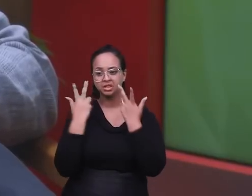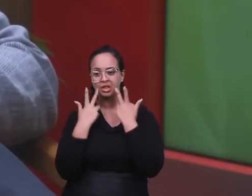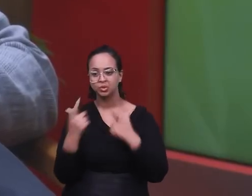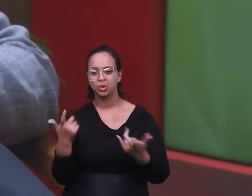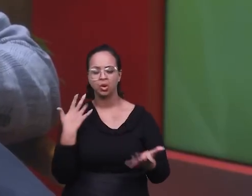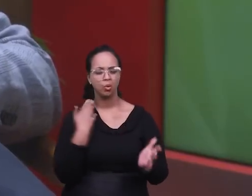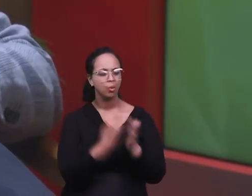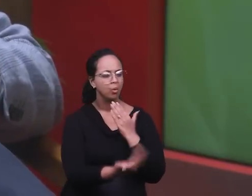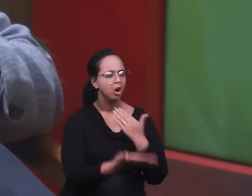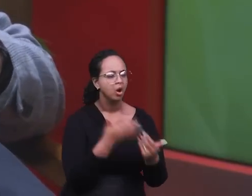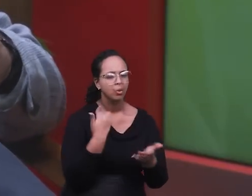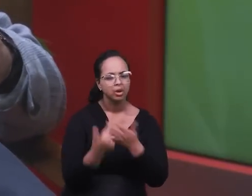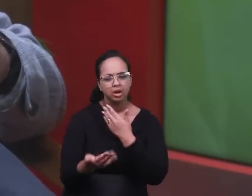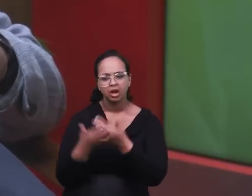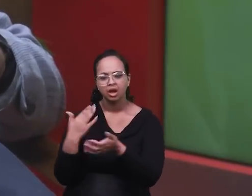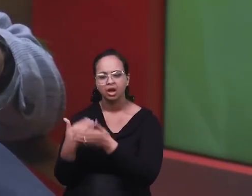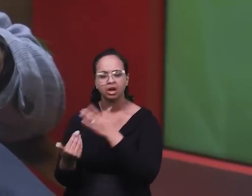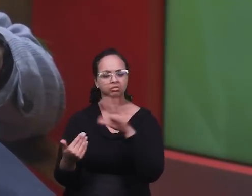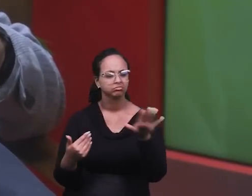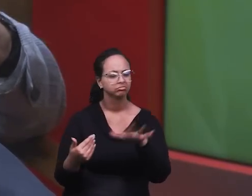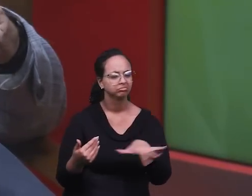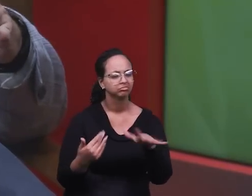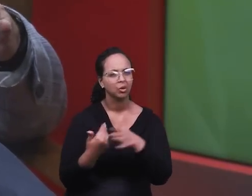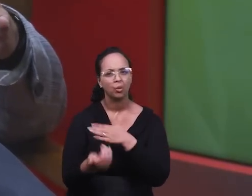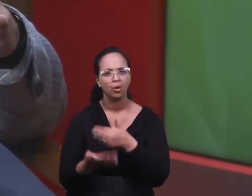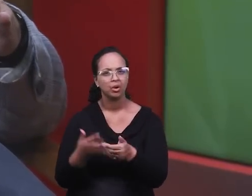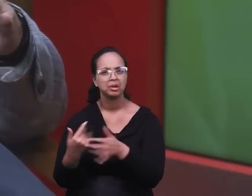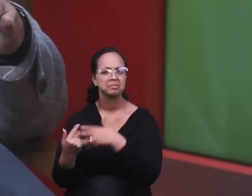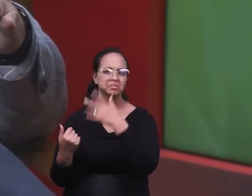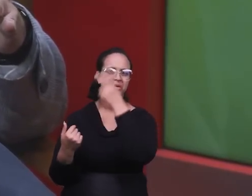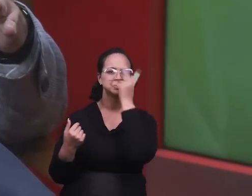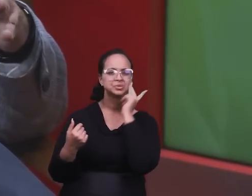Porque naturalmente qualquer um de nós, né,